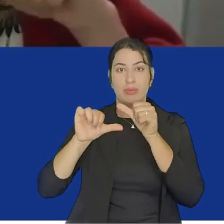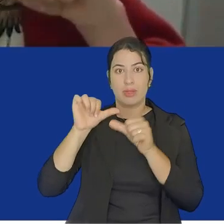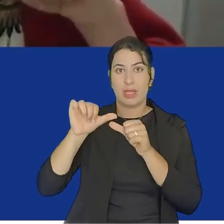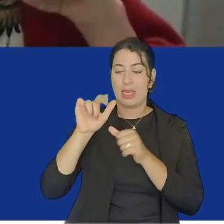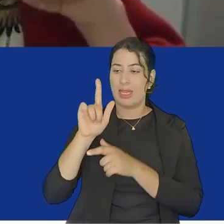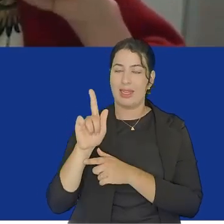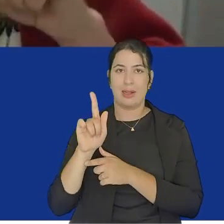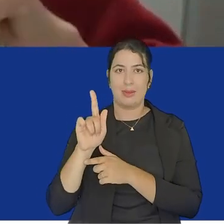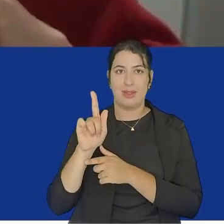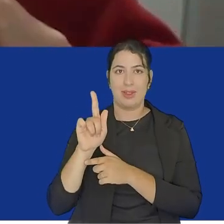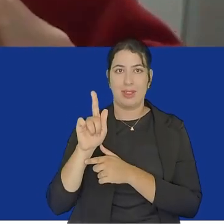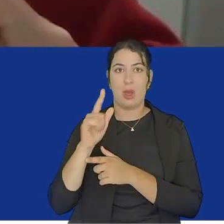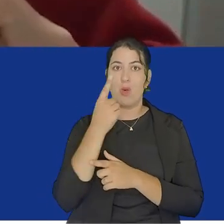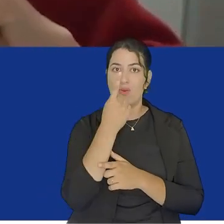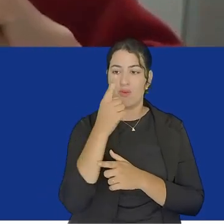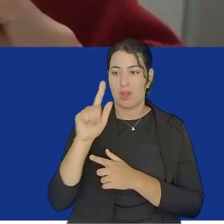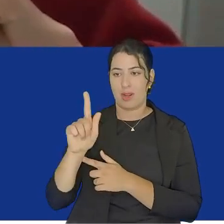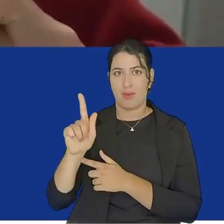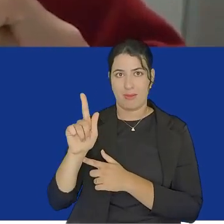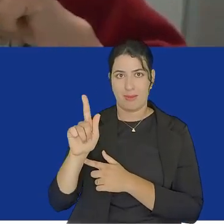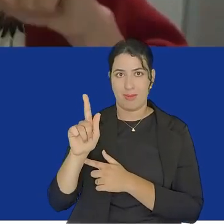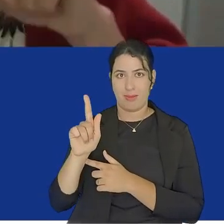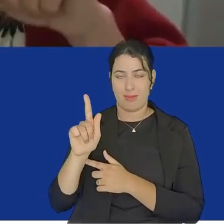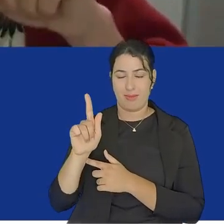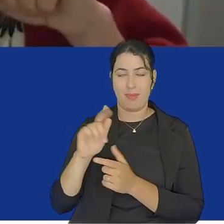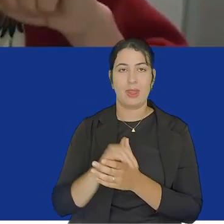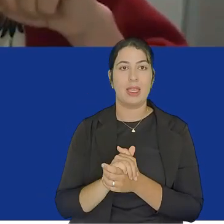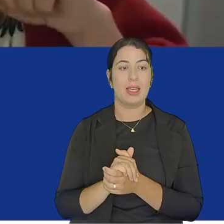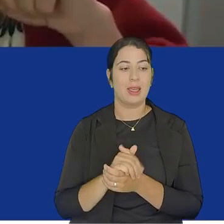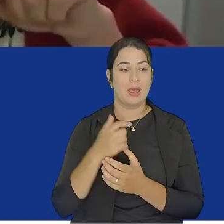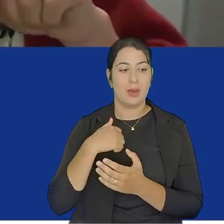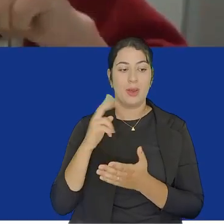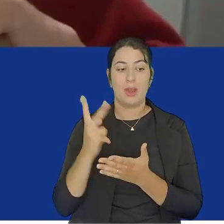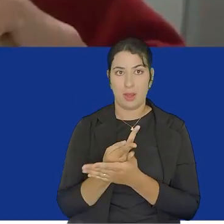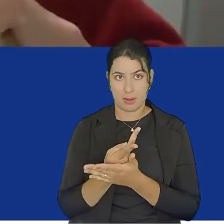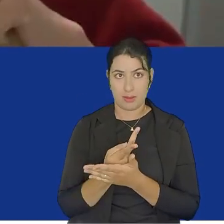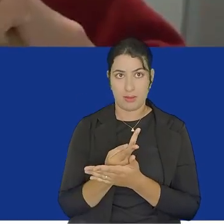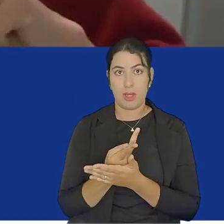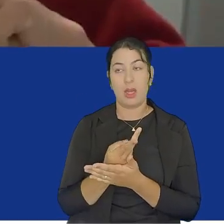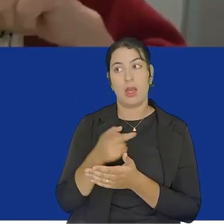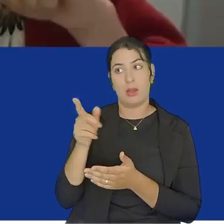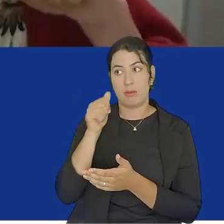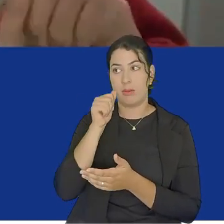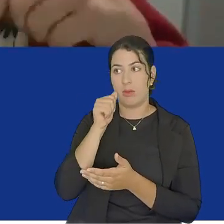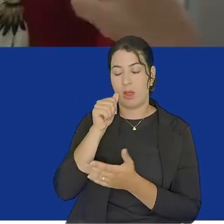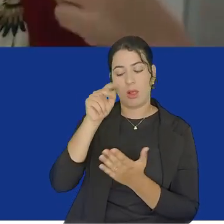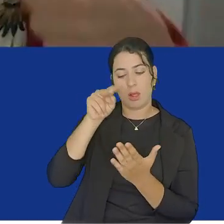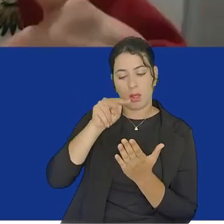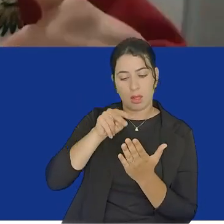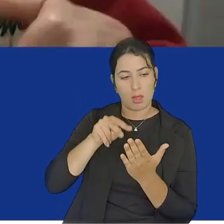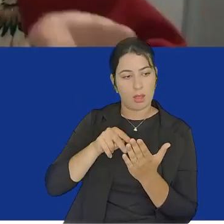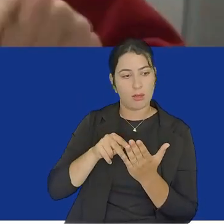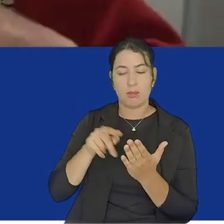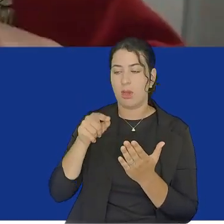1 ml, eu prescrevi 1 grama. A atendente leu corretamente 1 grama. E ela ministrou